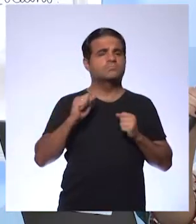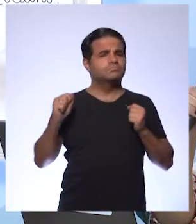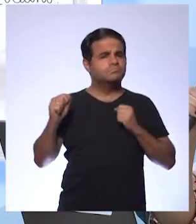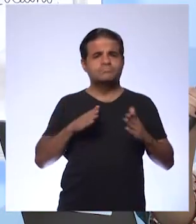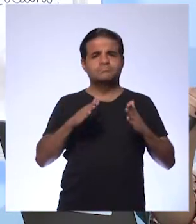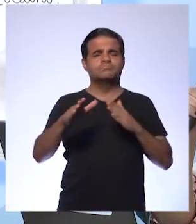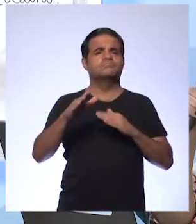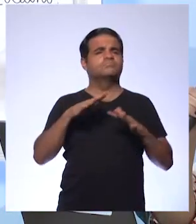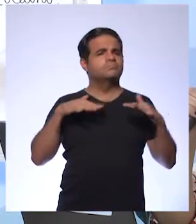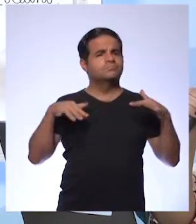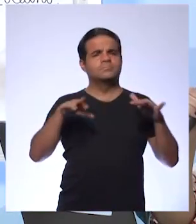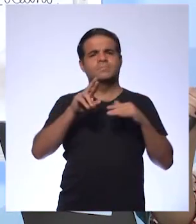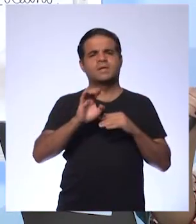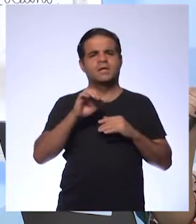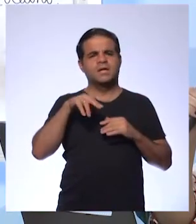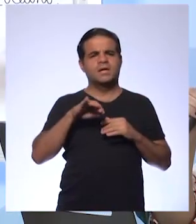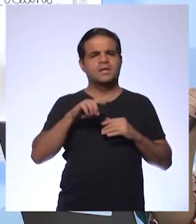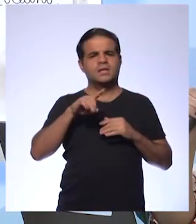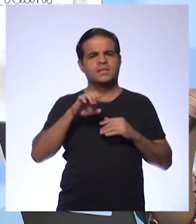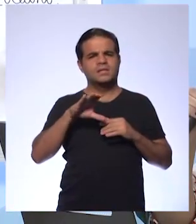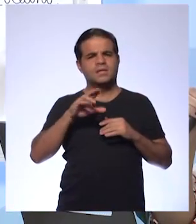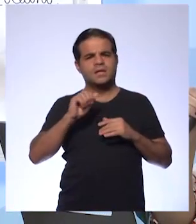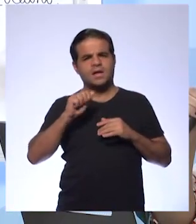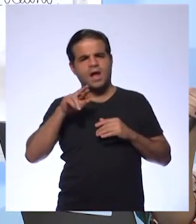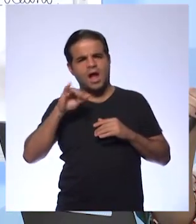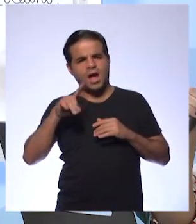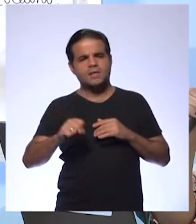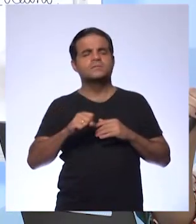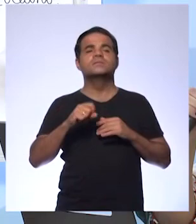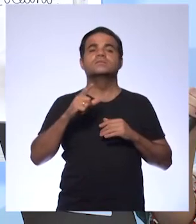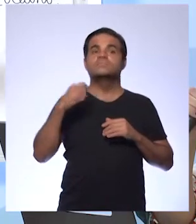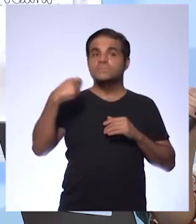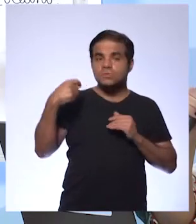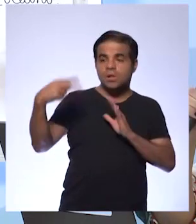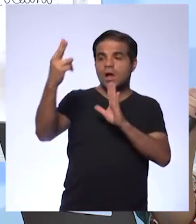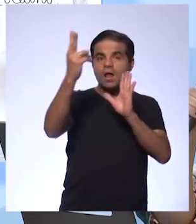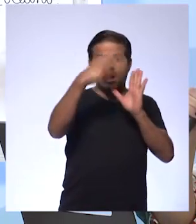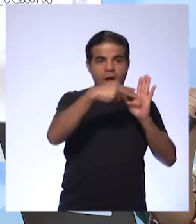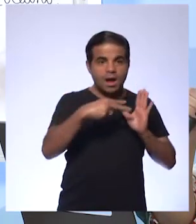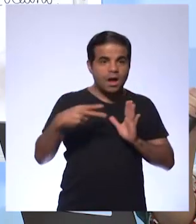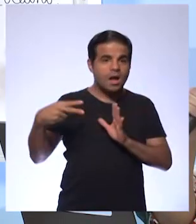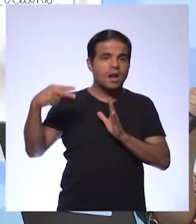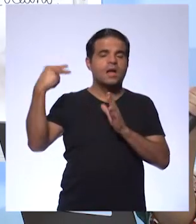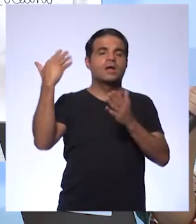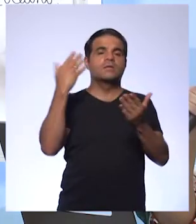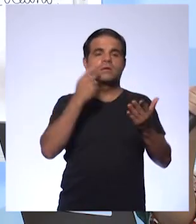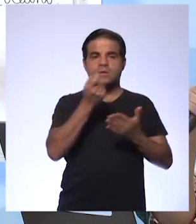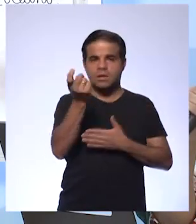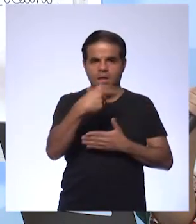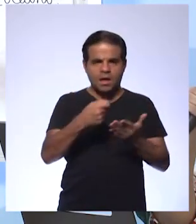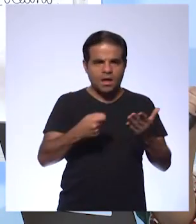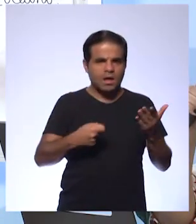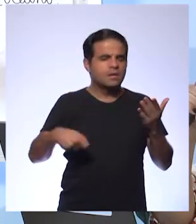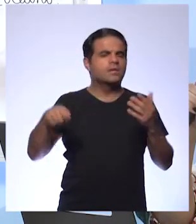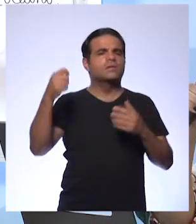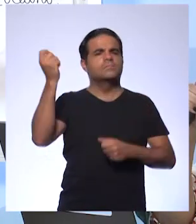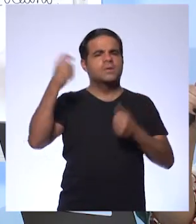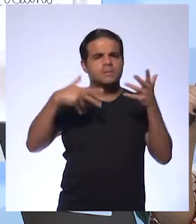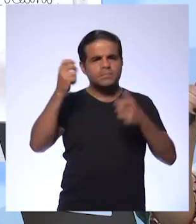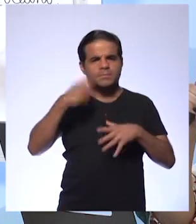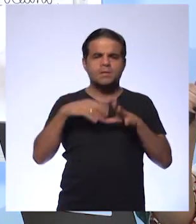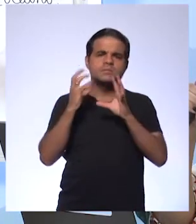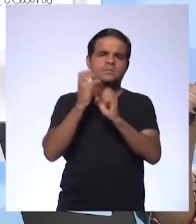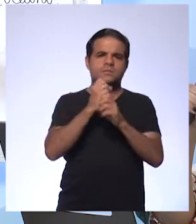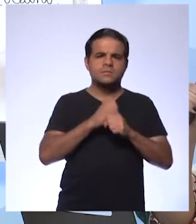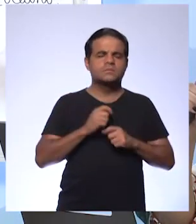percorre René Descartes, Kant e outros filósofos, ele teve que ler muito para escrever aquele soneto, contar as